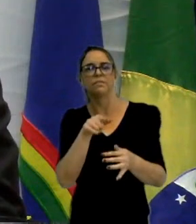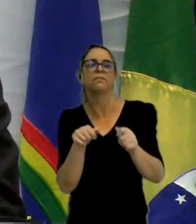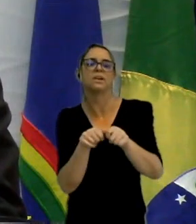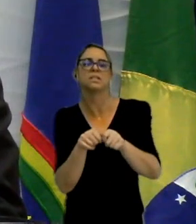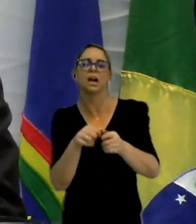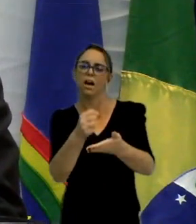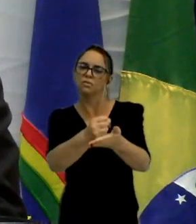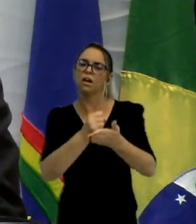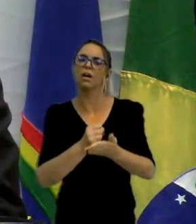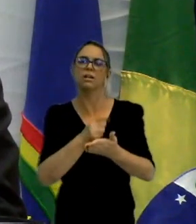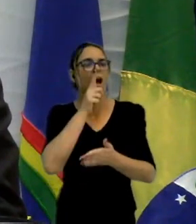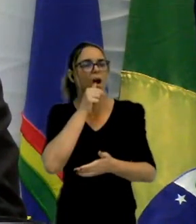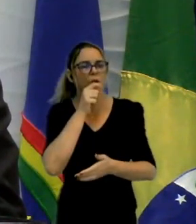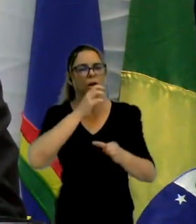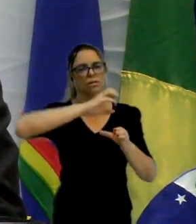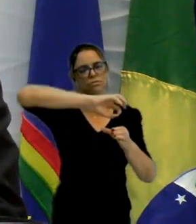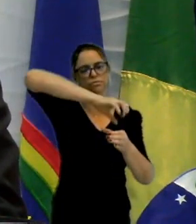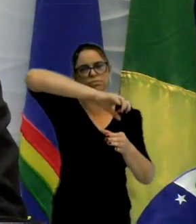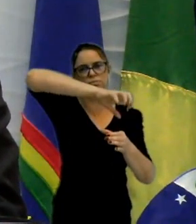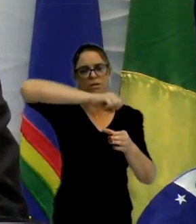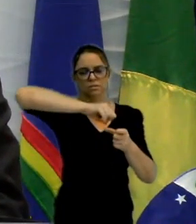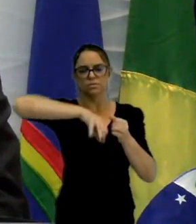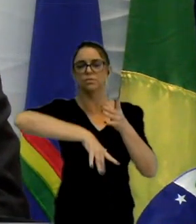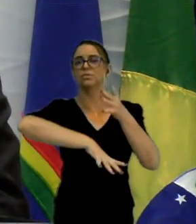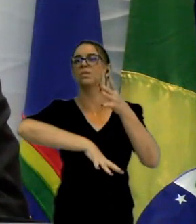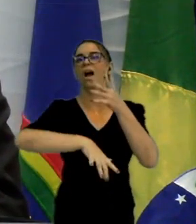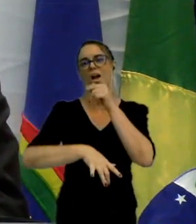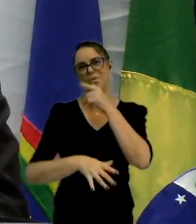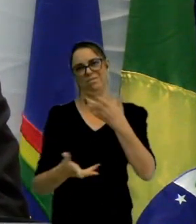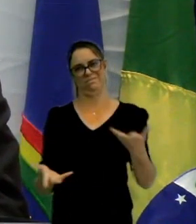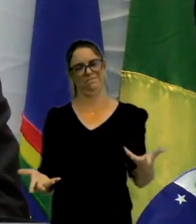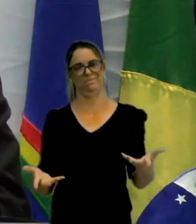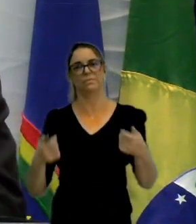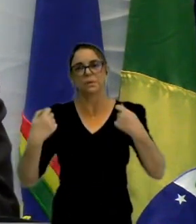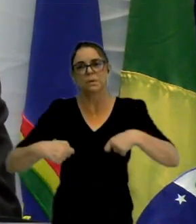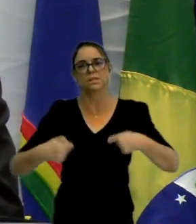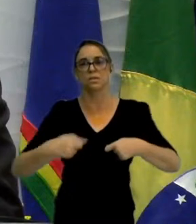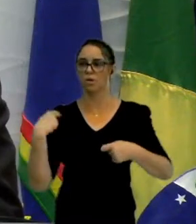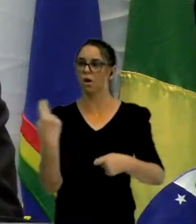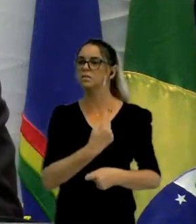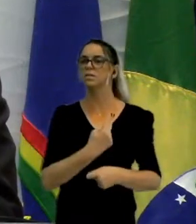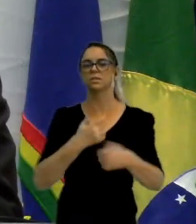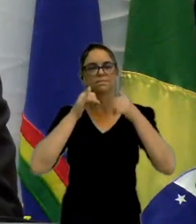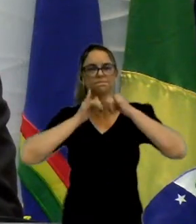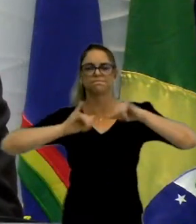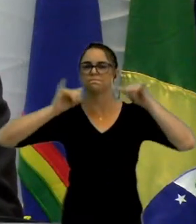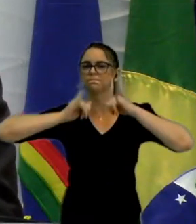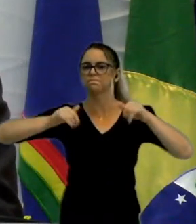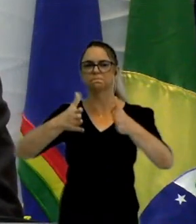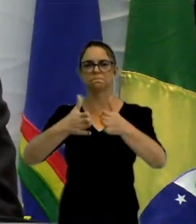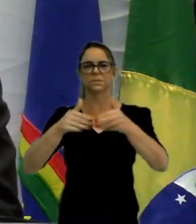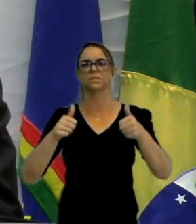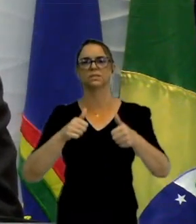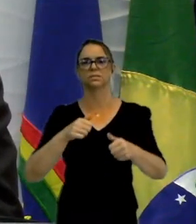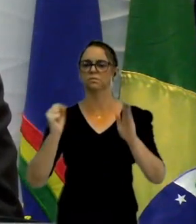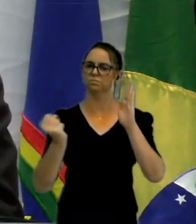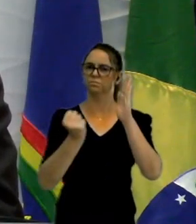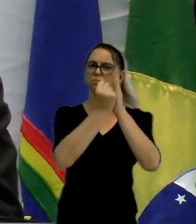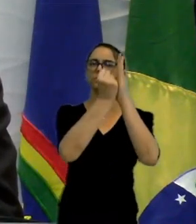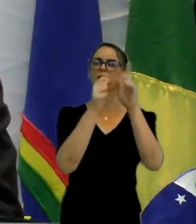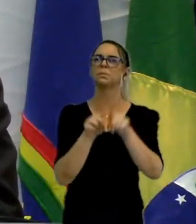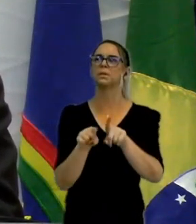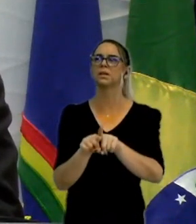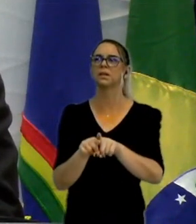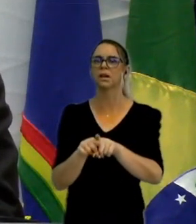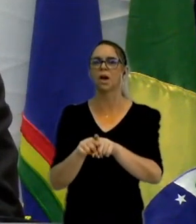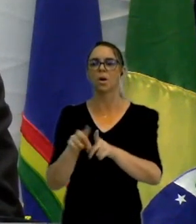papel de colocar água nas torneiras. Então, fica feito aqui o nosso apelo, o nosso registro, para que a nossa população possa ser